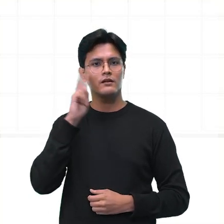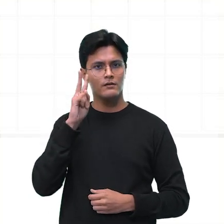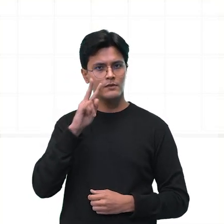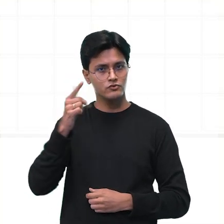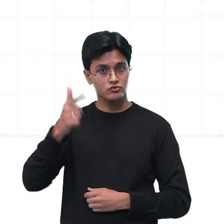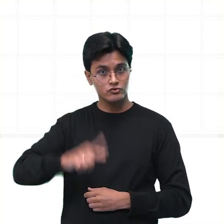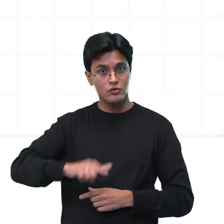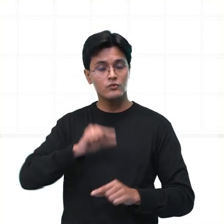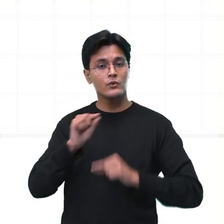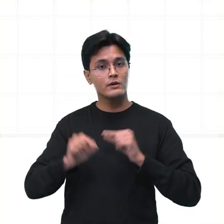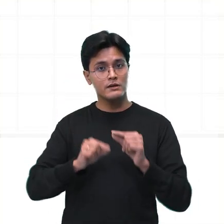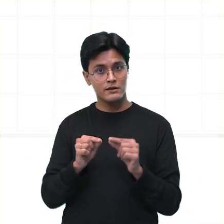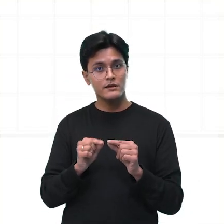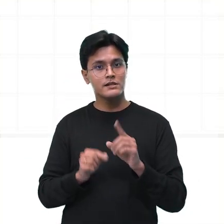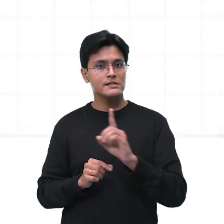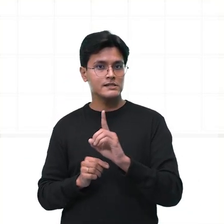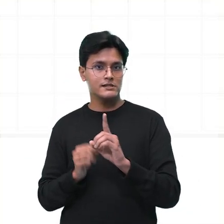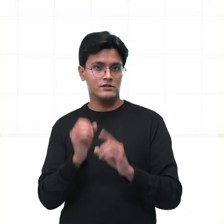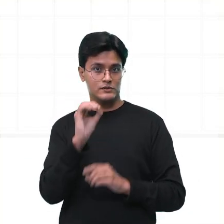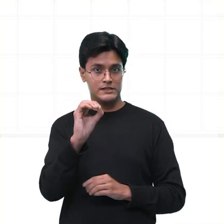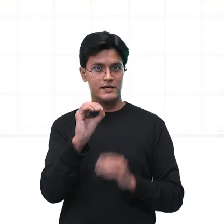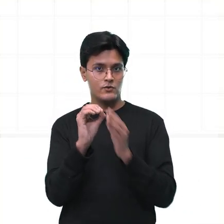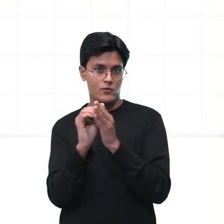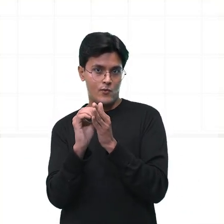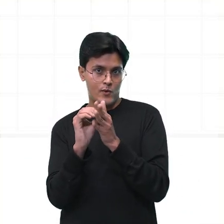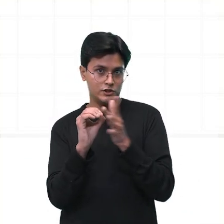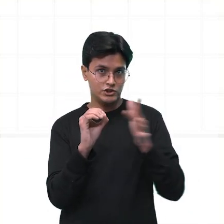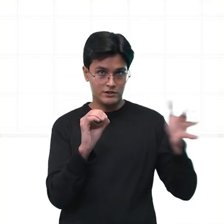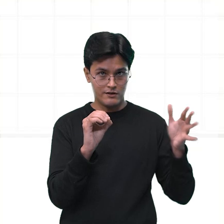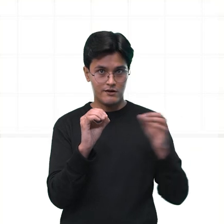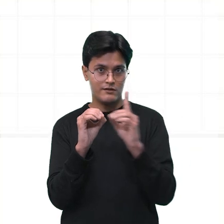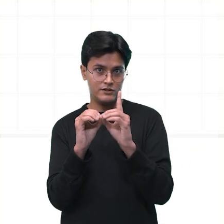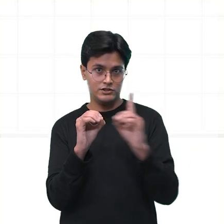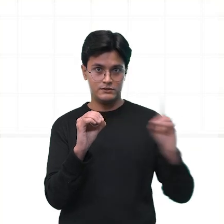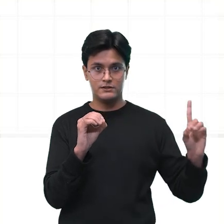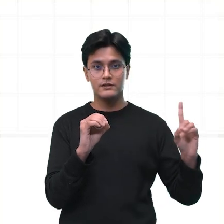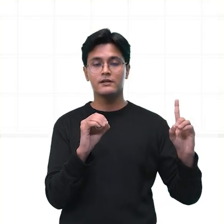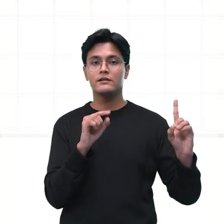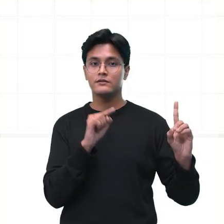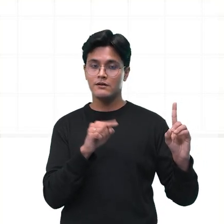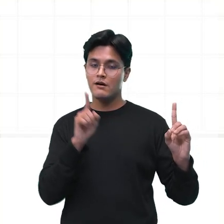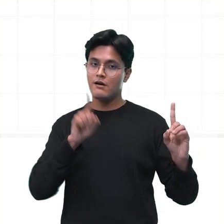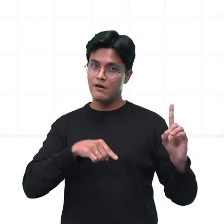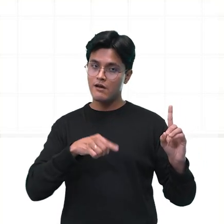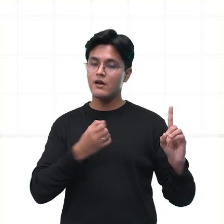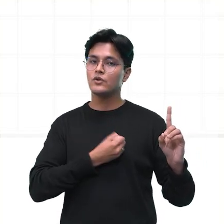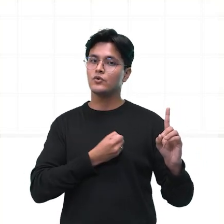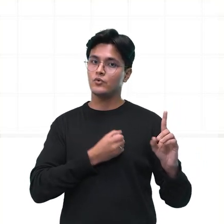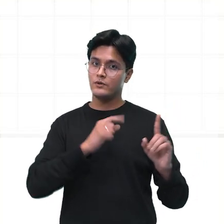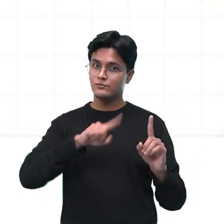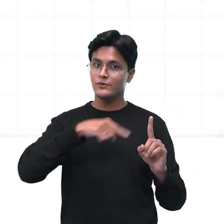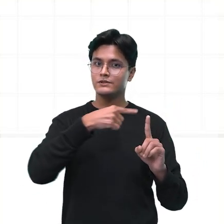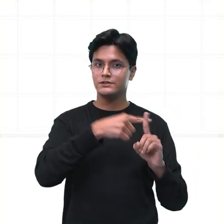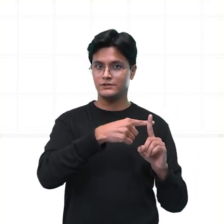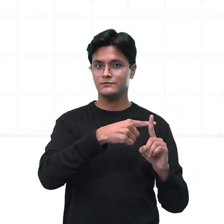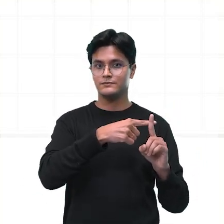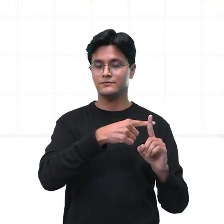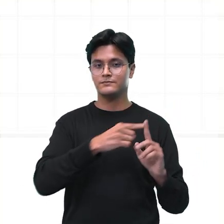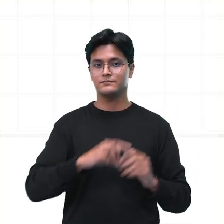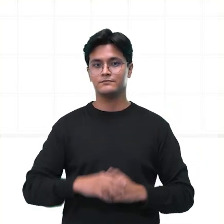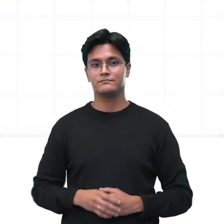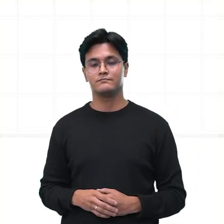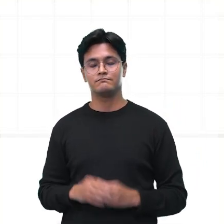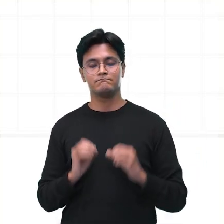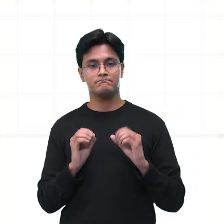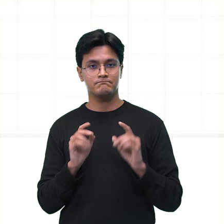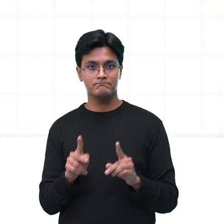novamente que quem está à direita do zero são números positivos